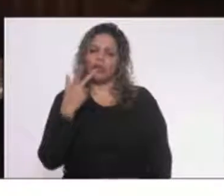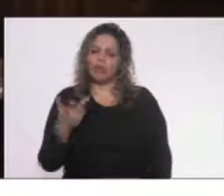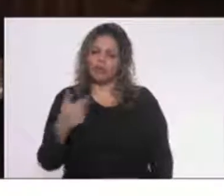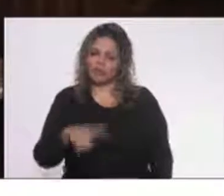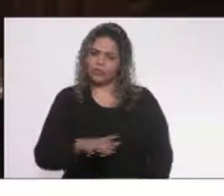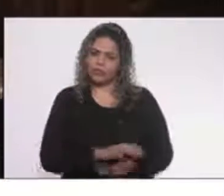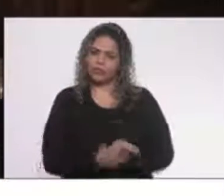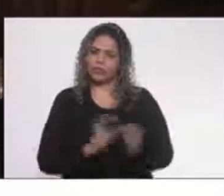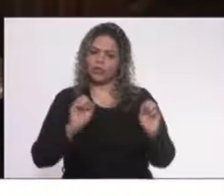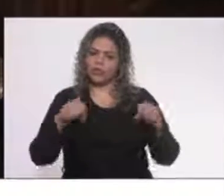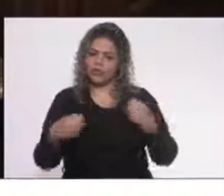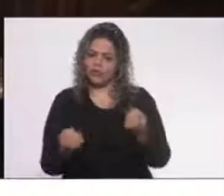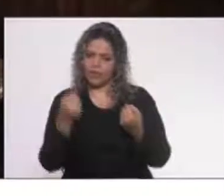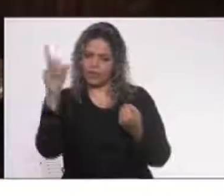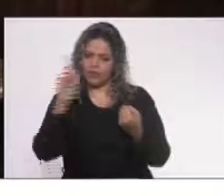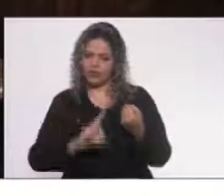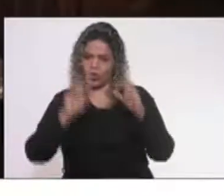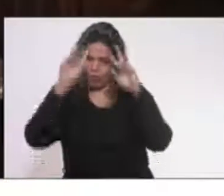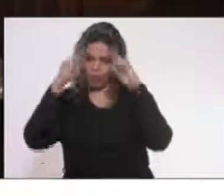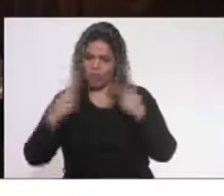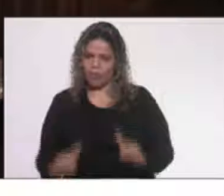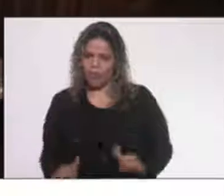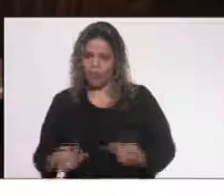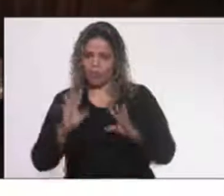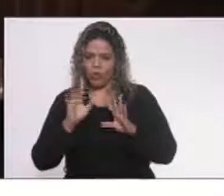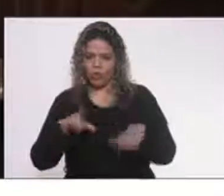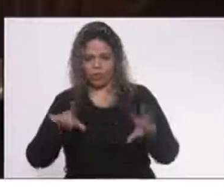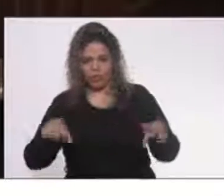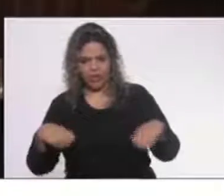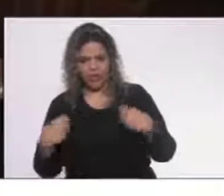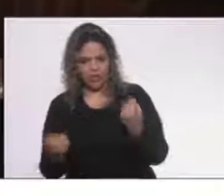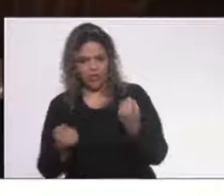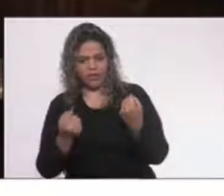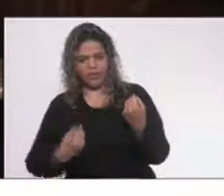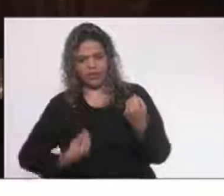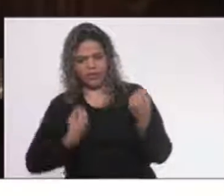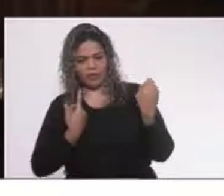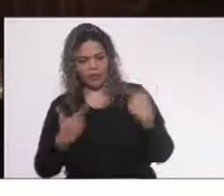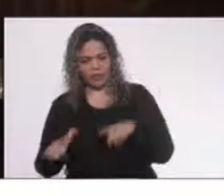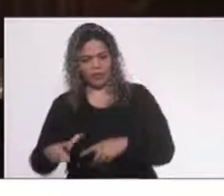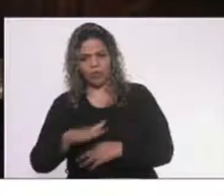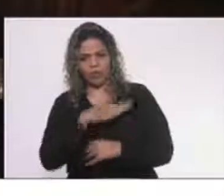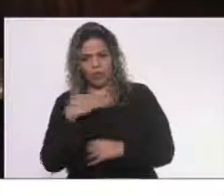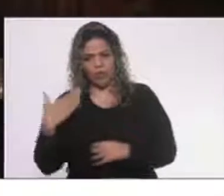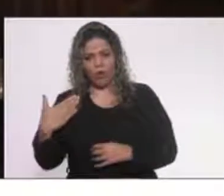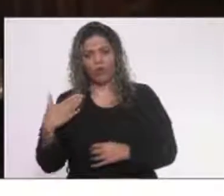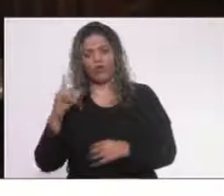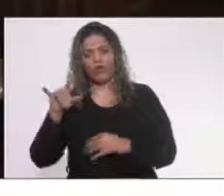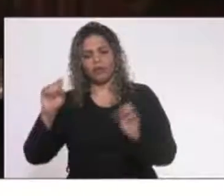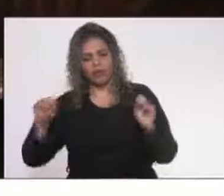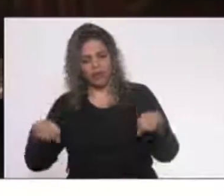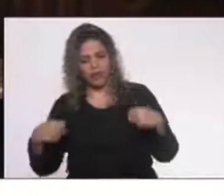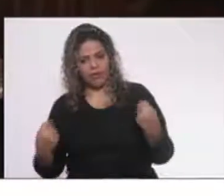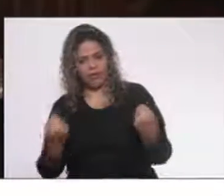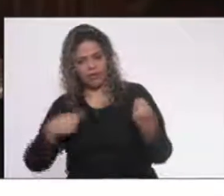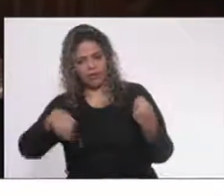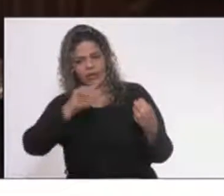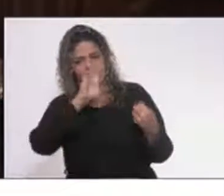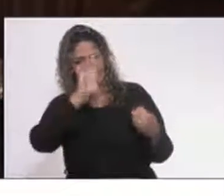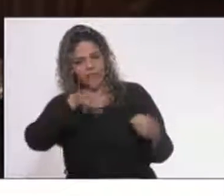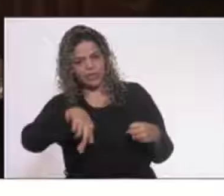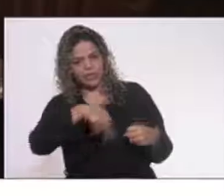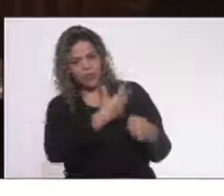reforçando, defender direitos humanos é defender a vida contra a morte. É defender a